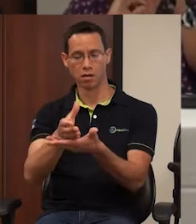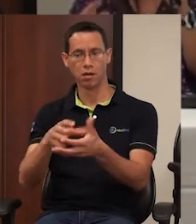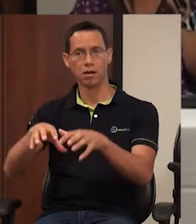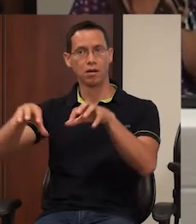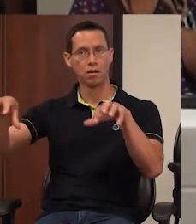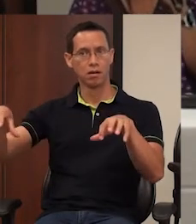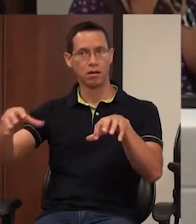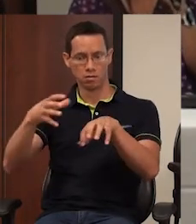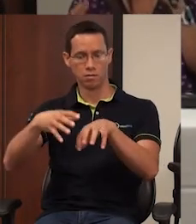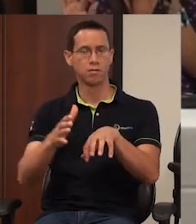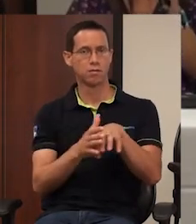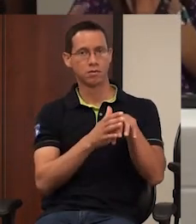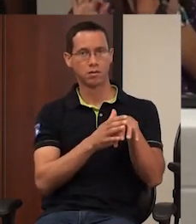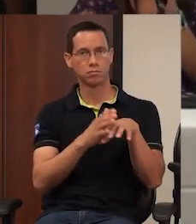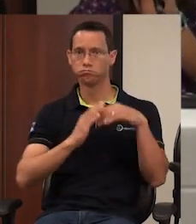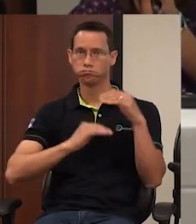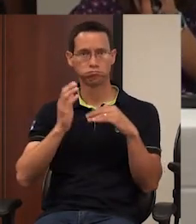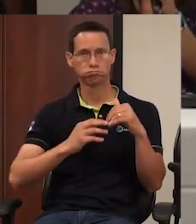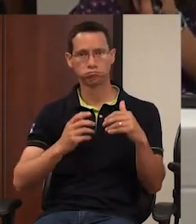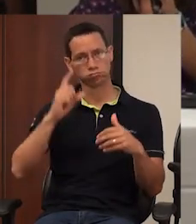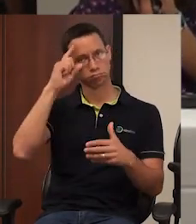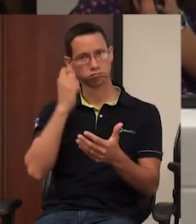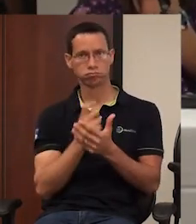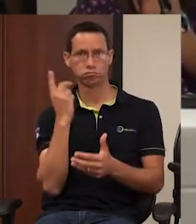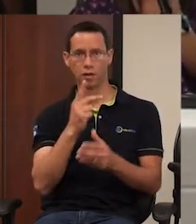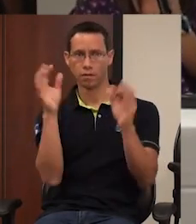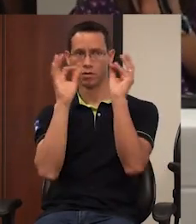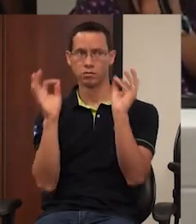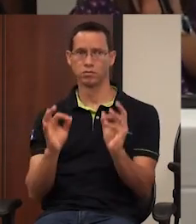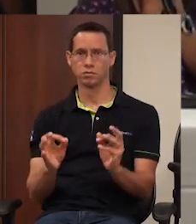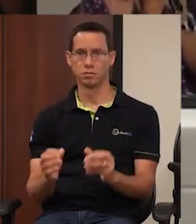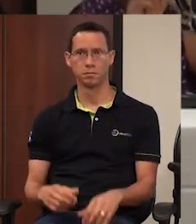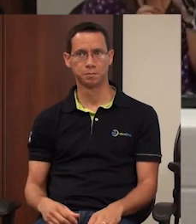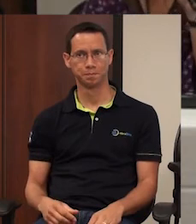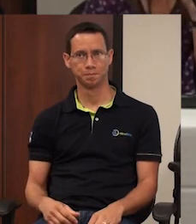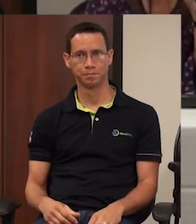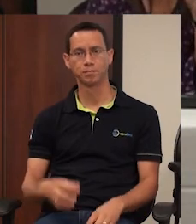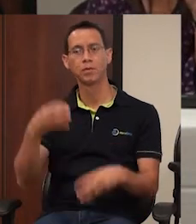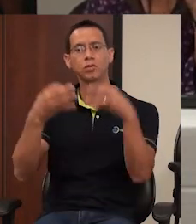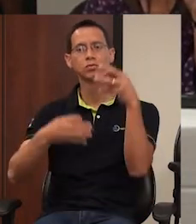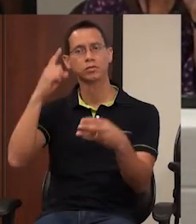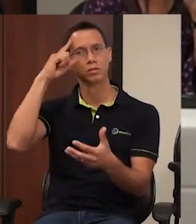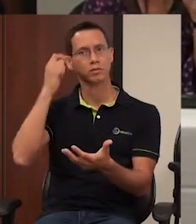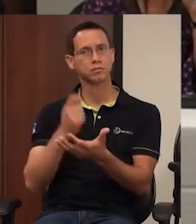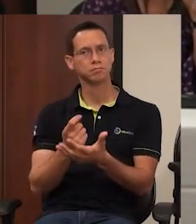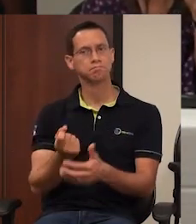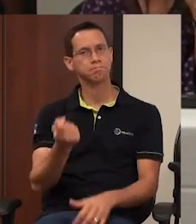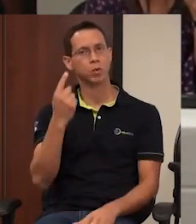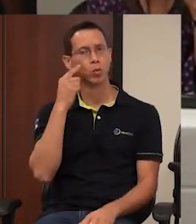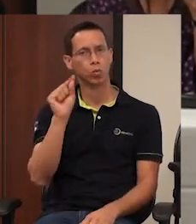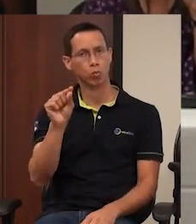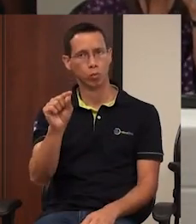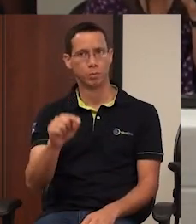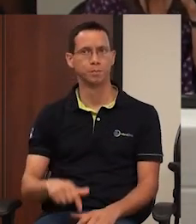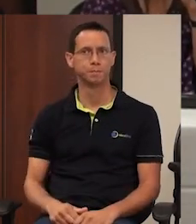ela quiser, seja feliz. Agora, a juíza deu uma decisão muito interessante.